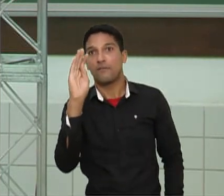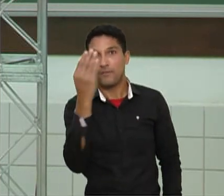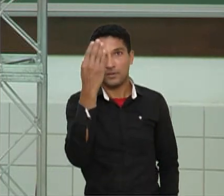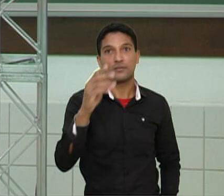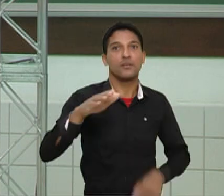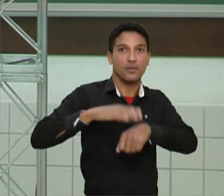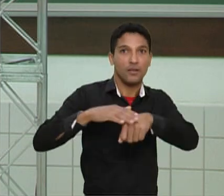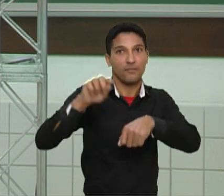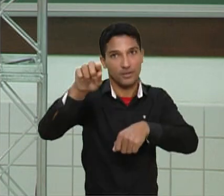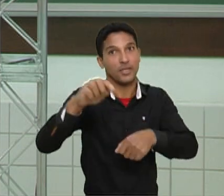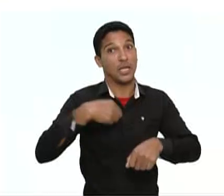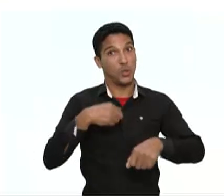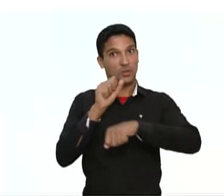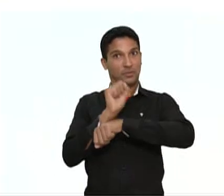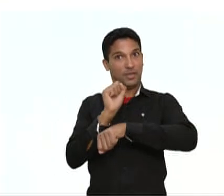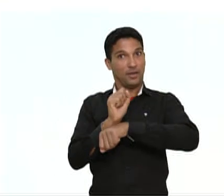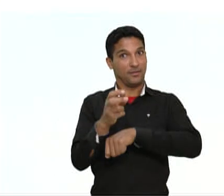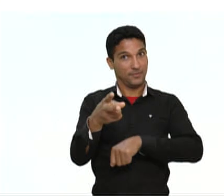Faz aí, que eu estou esperando aqui.